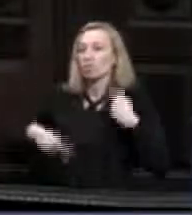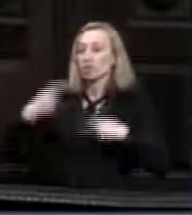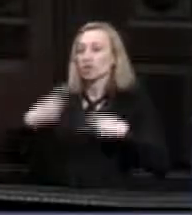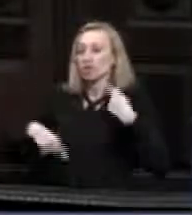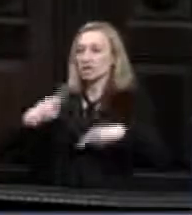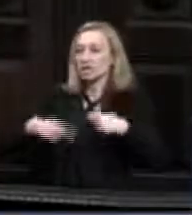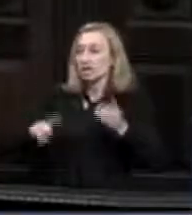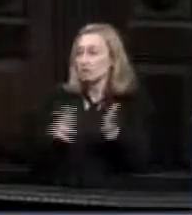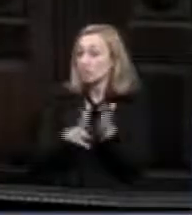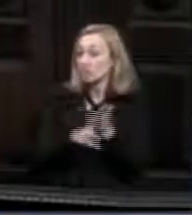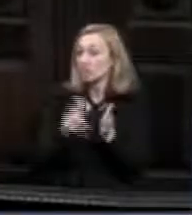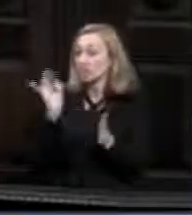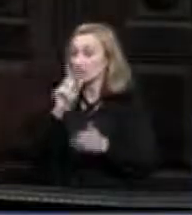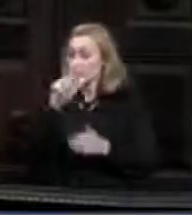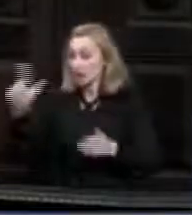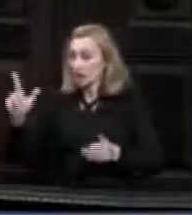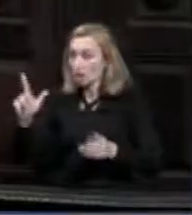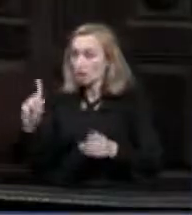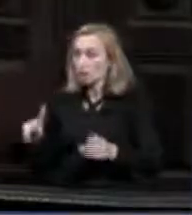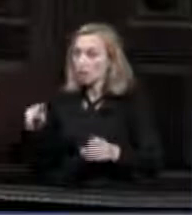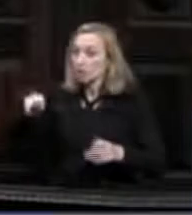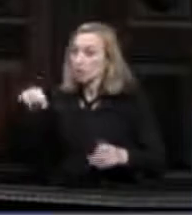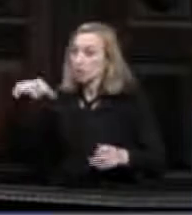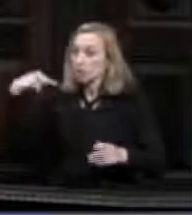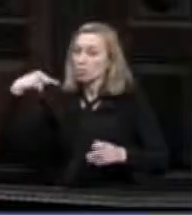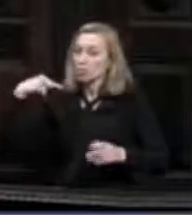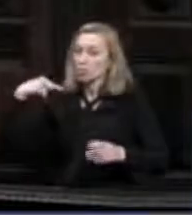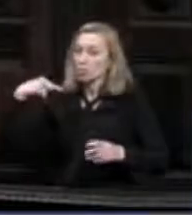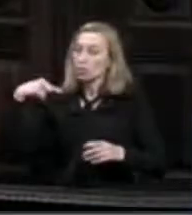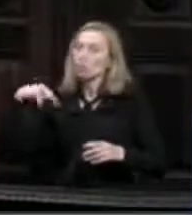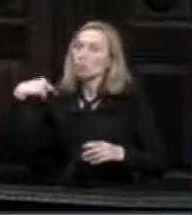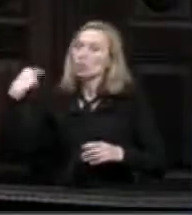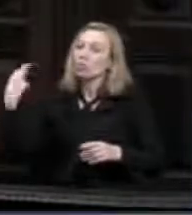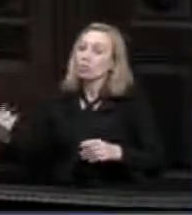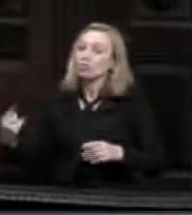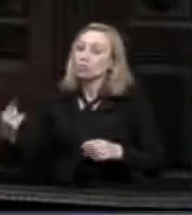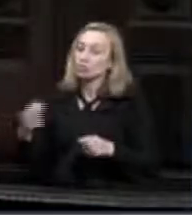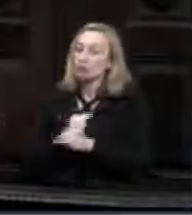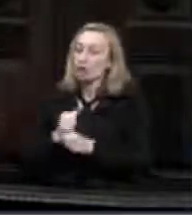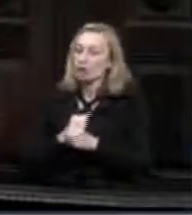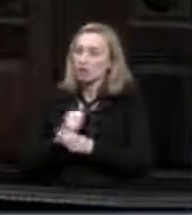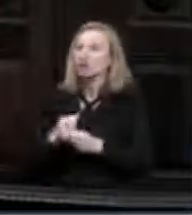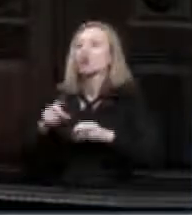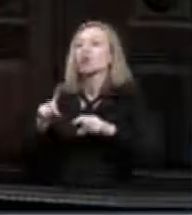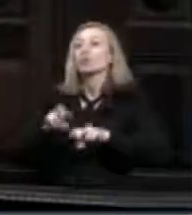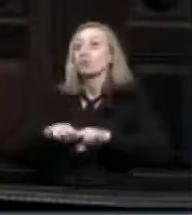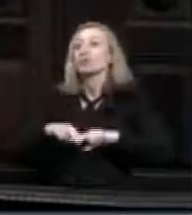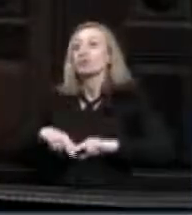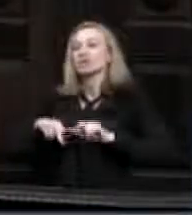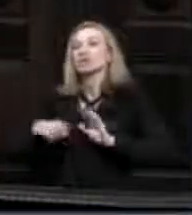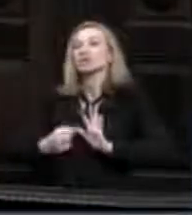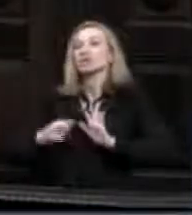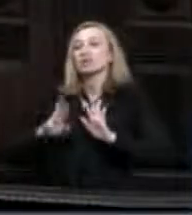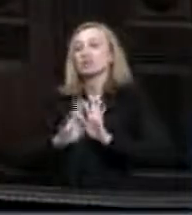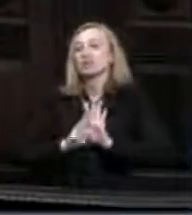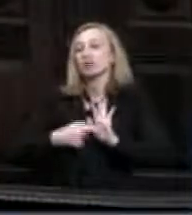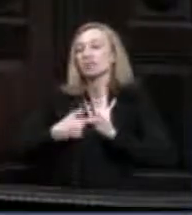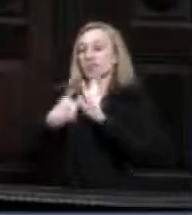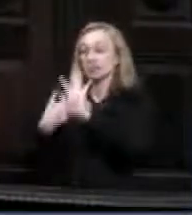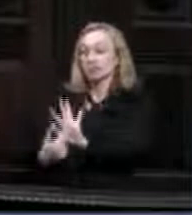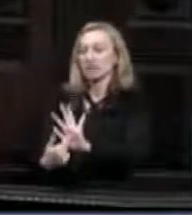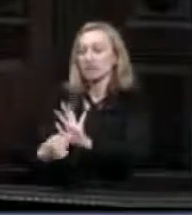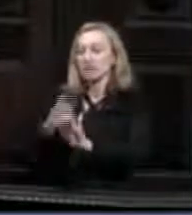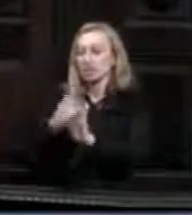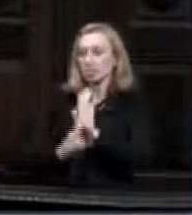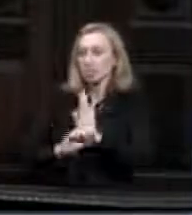do Estado para a próxima legislatura. Por isso, senhor presidente, apresentei emendas para alterar a